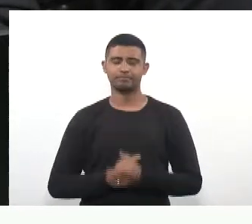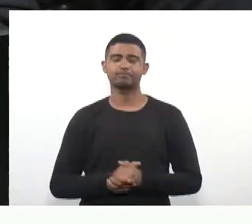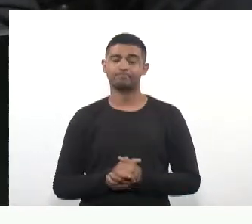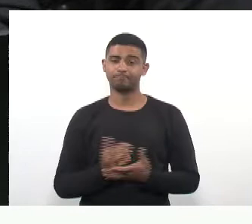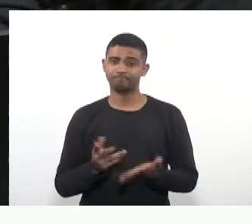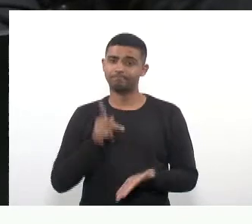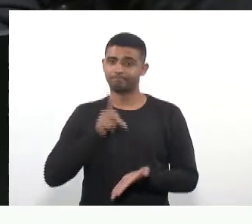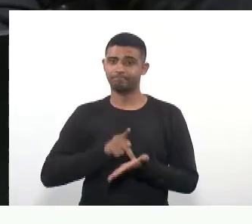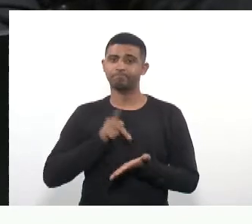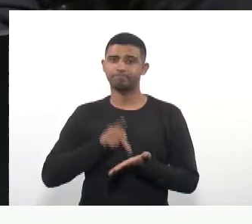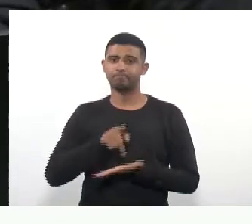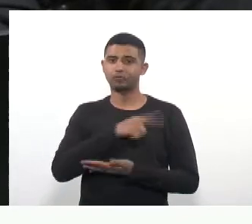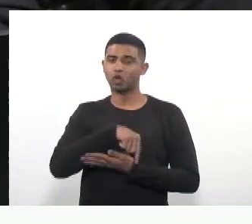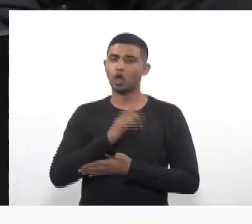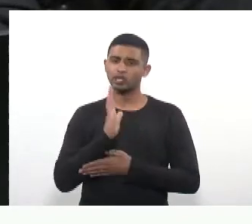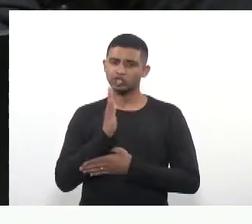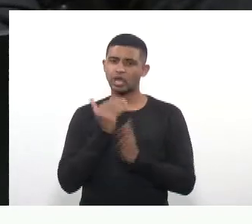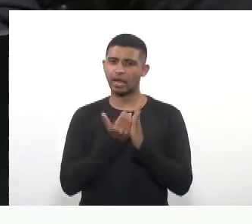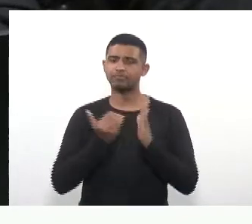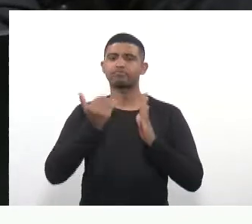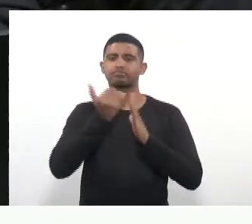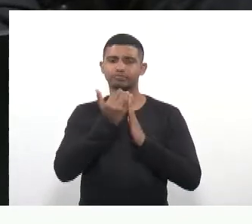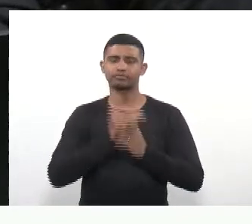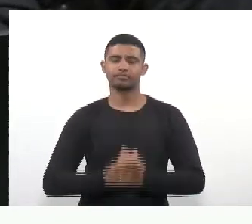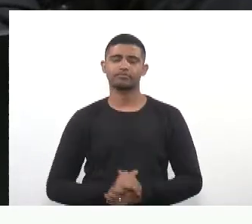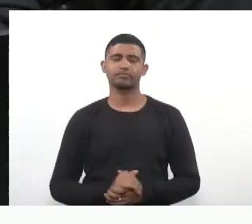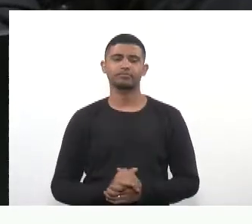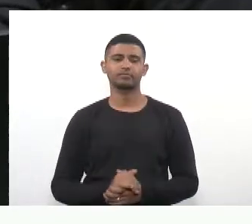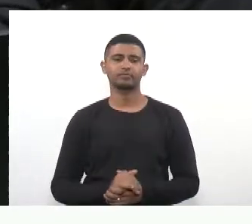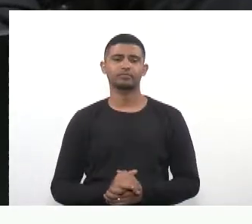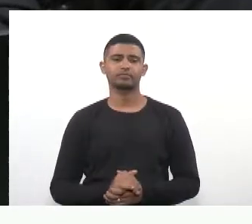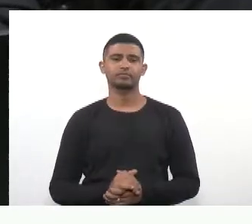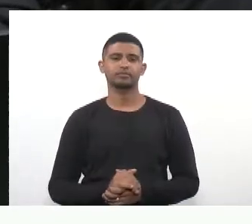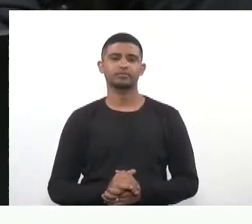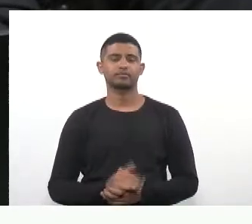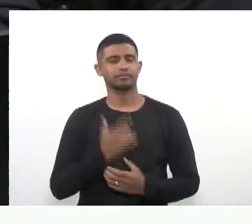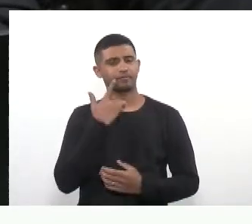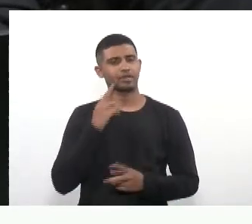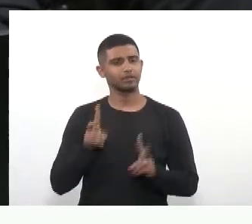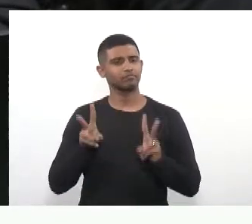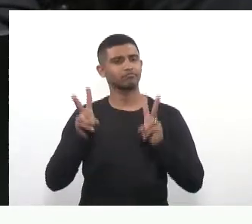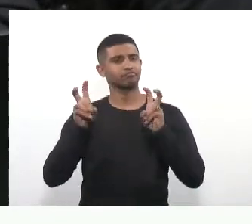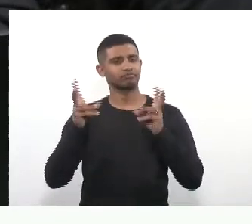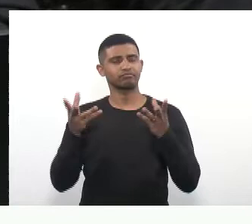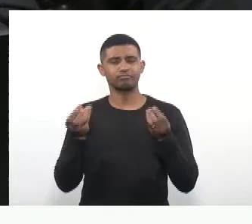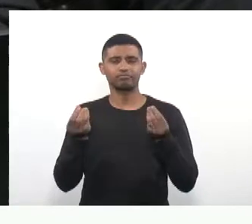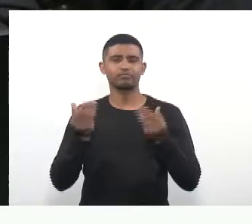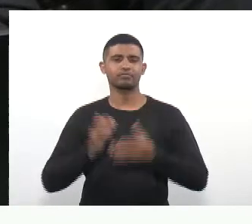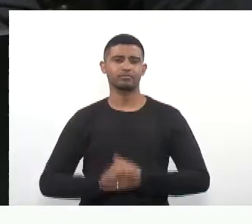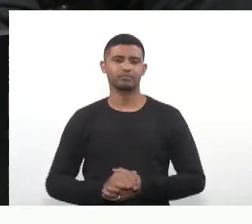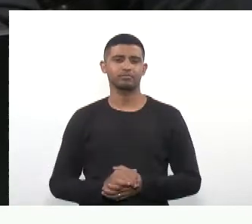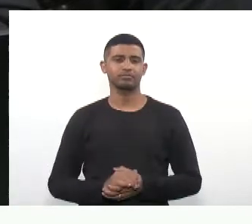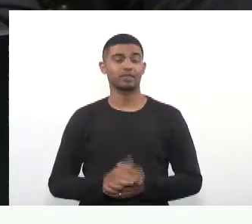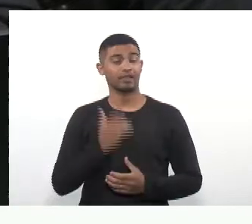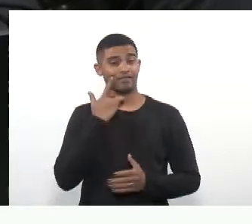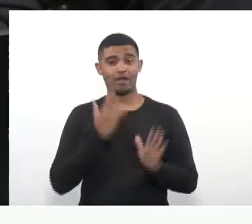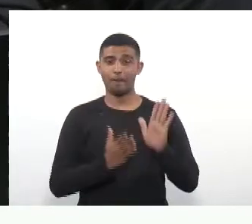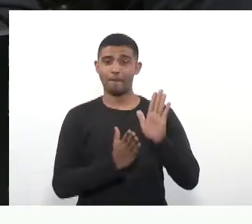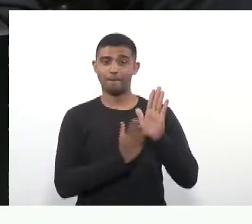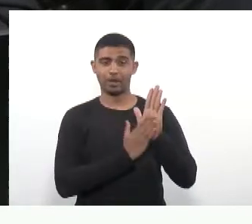Realmente a gente já está em fase avançada. Esse assunto, essa